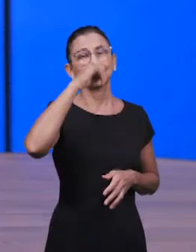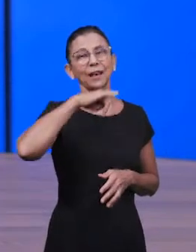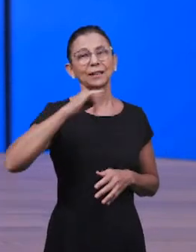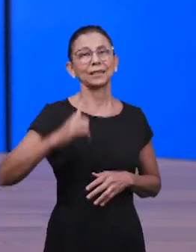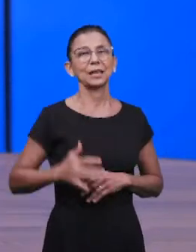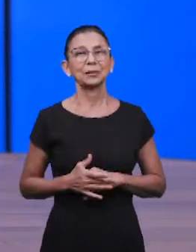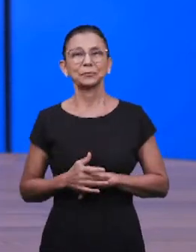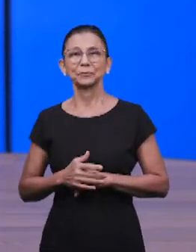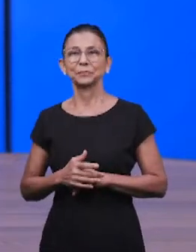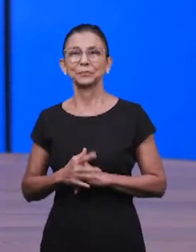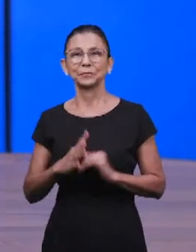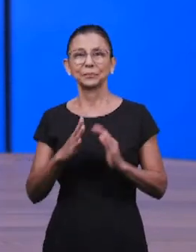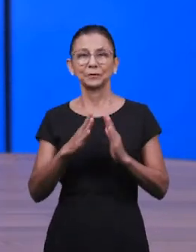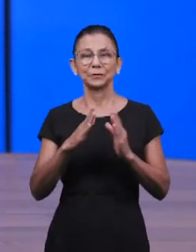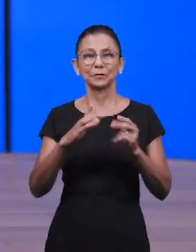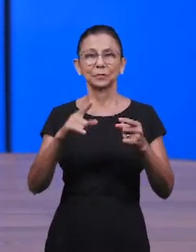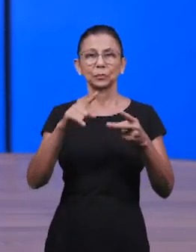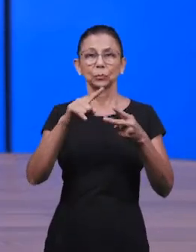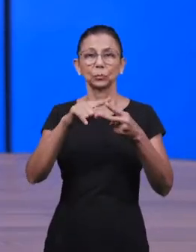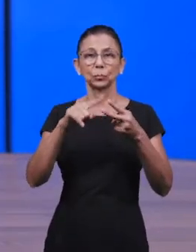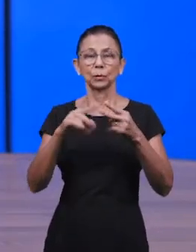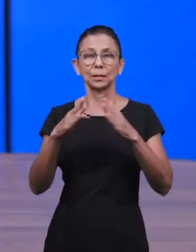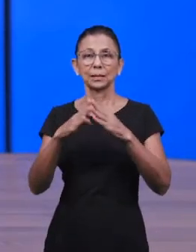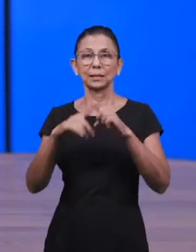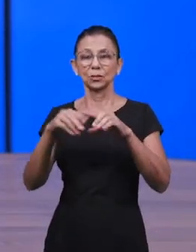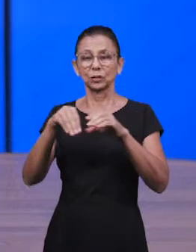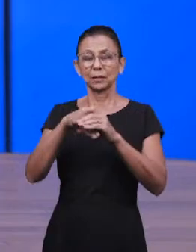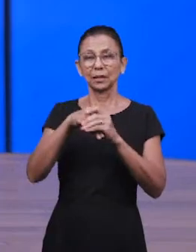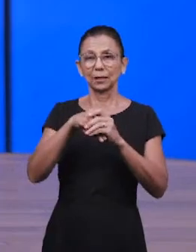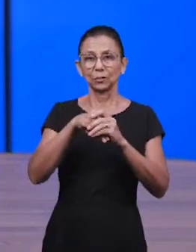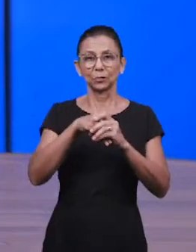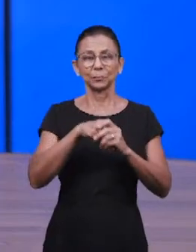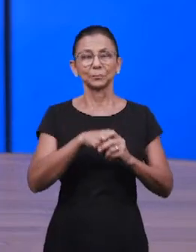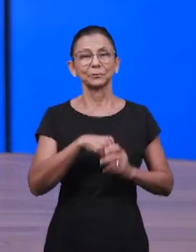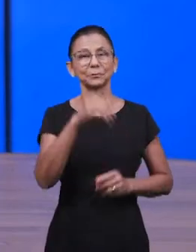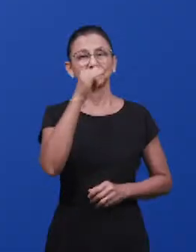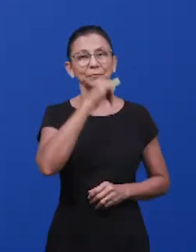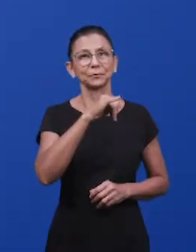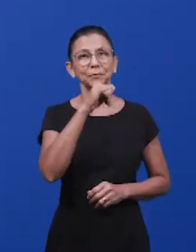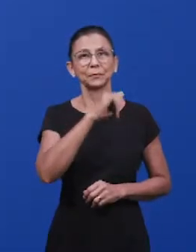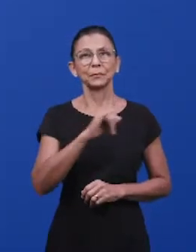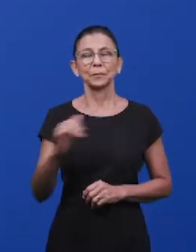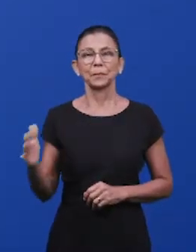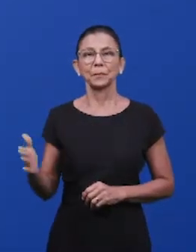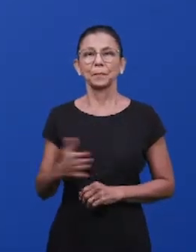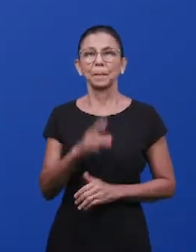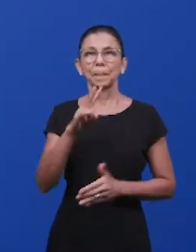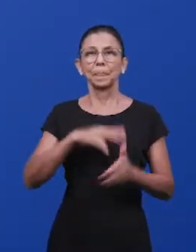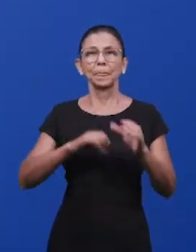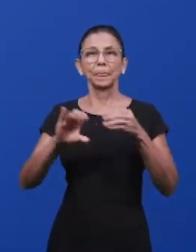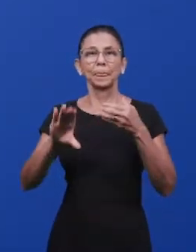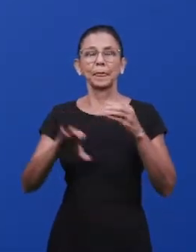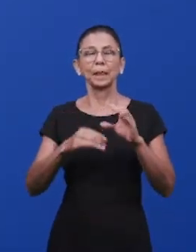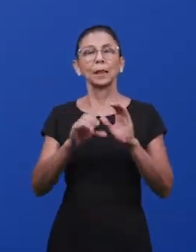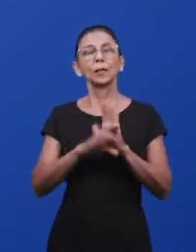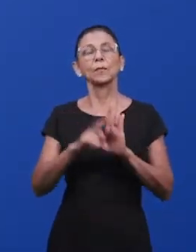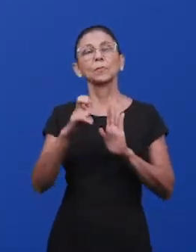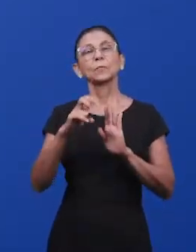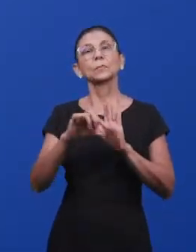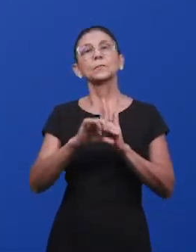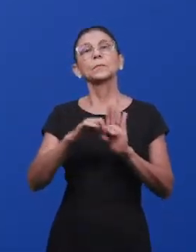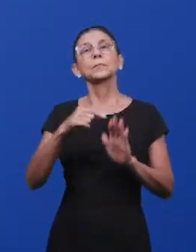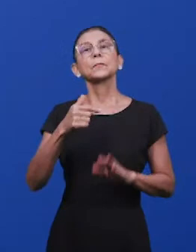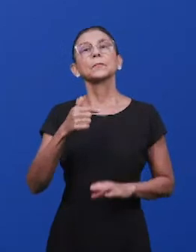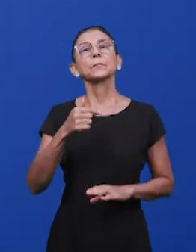igreja em Torino e Milão, na Itália. Vamos então, 4 rápidas respostas. lendo Cantares, capítulo 5,